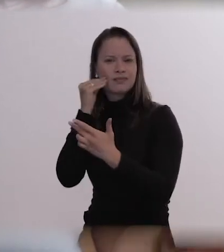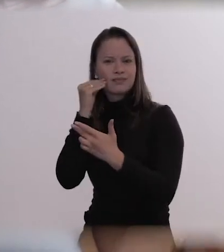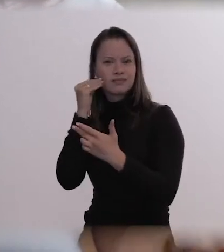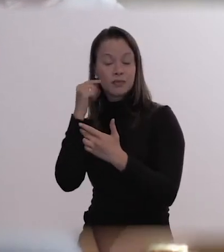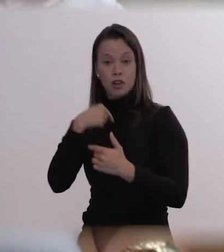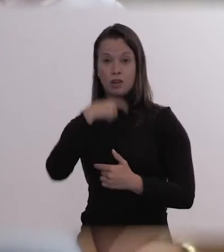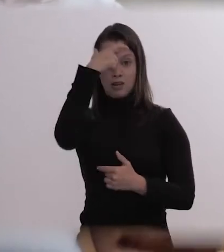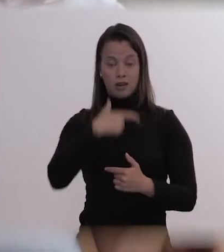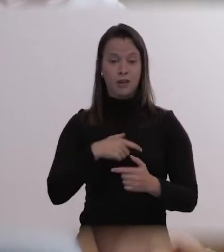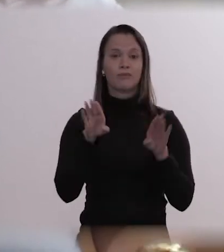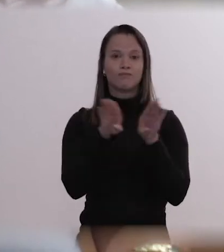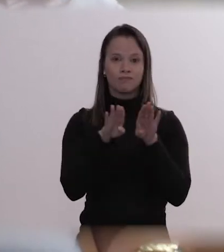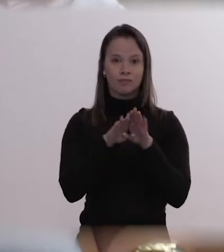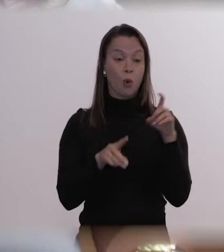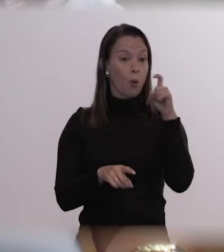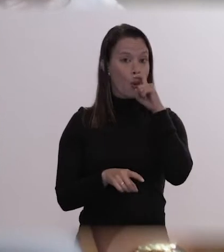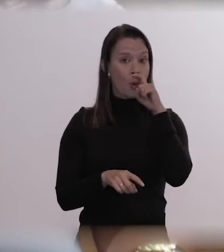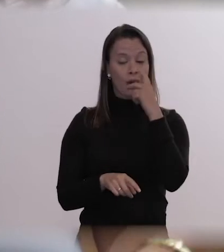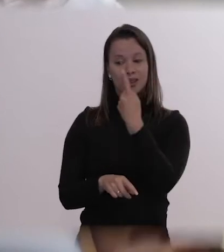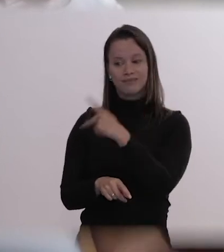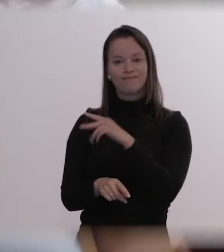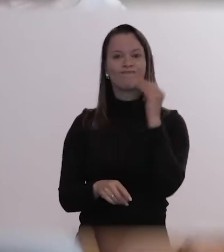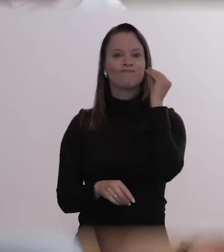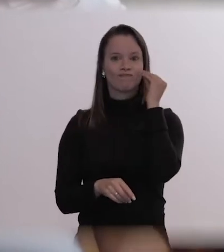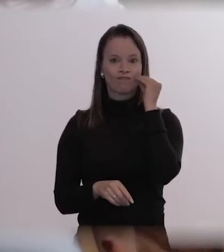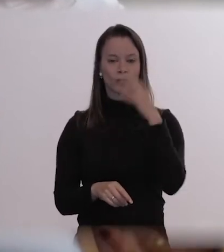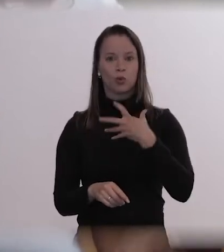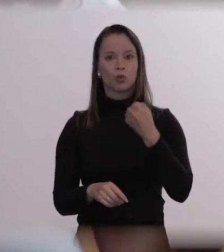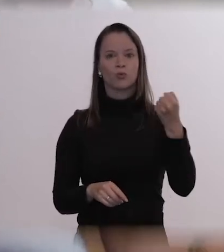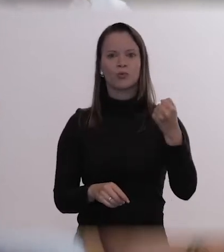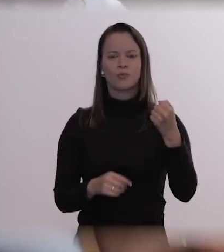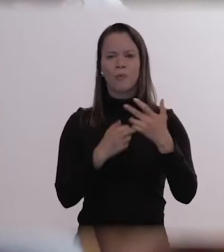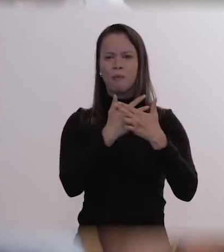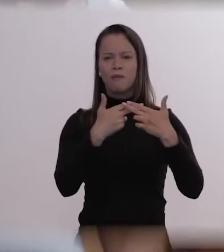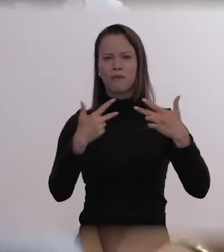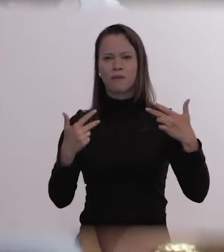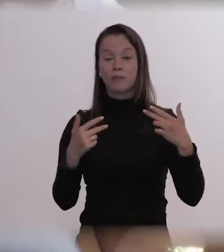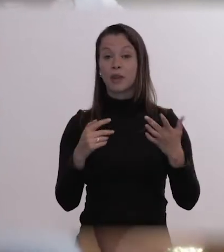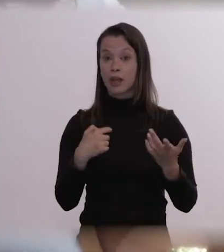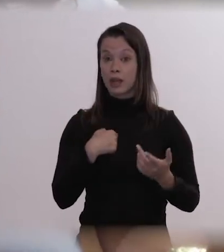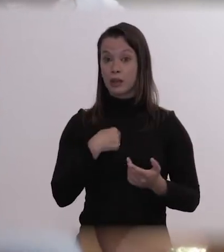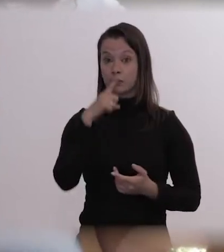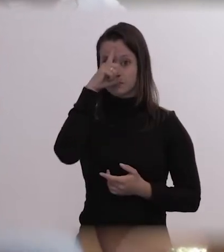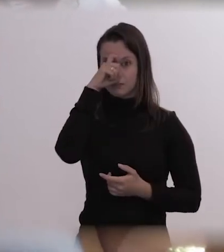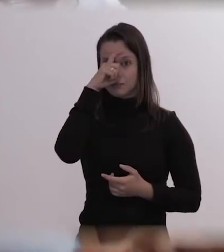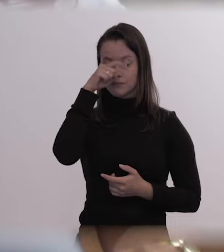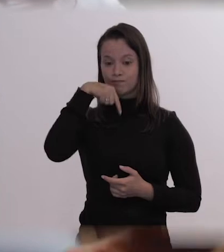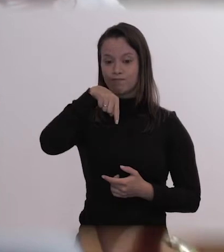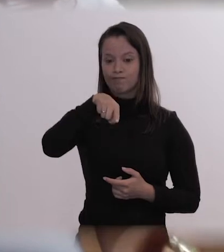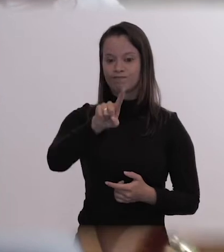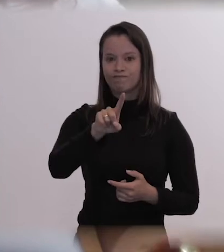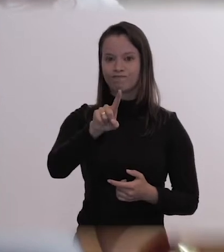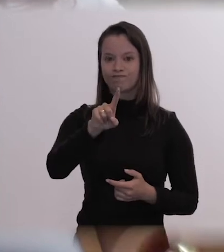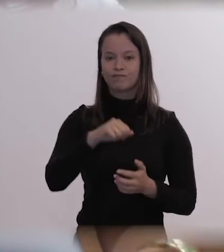pai delas teve várias também, inclusive como eu, dentro do hospital. Tanto